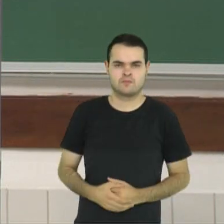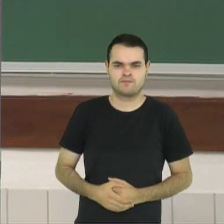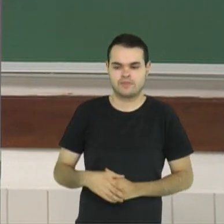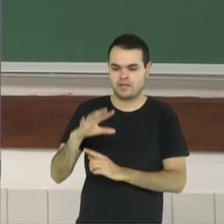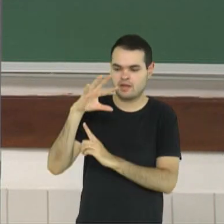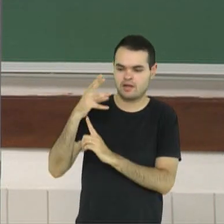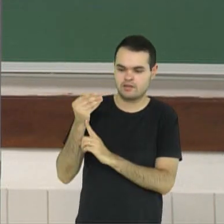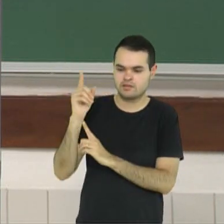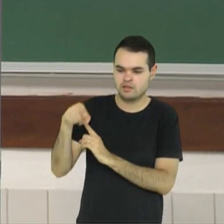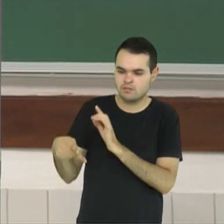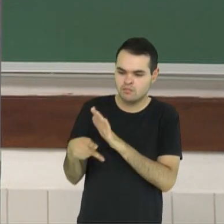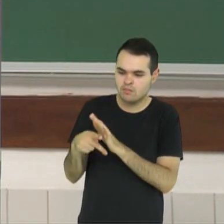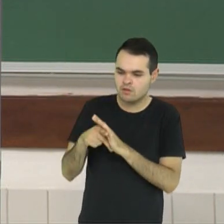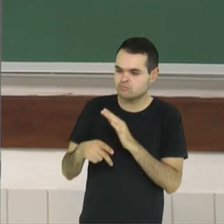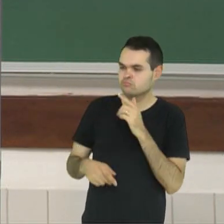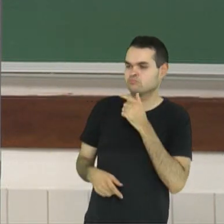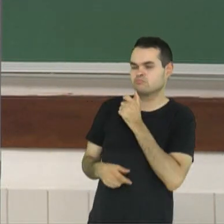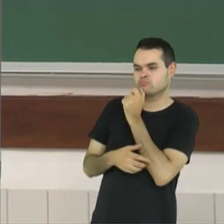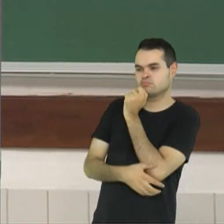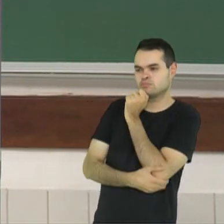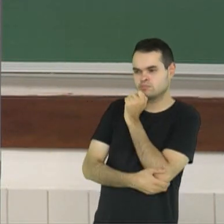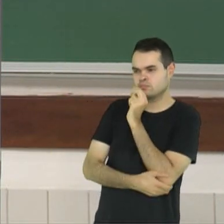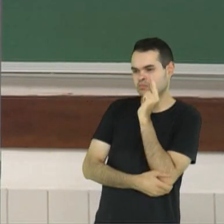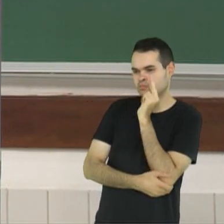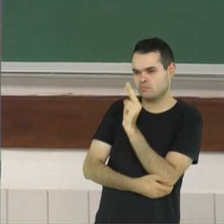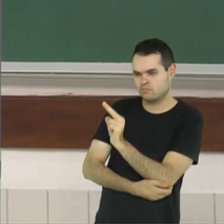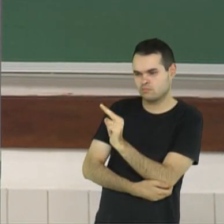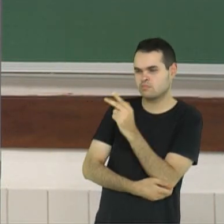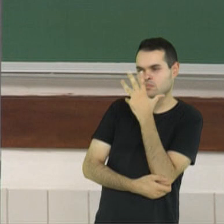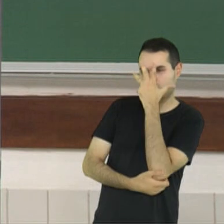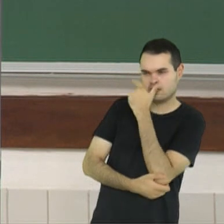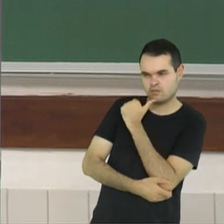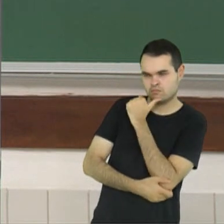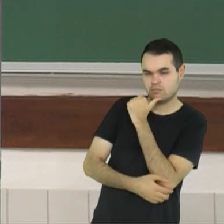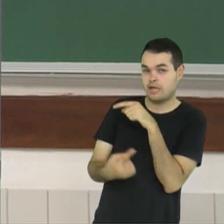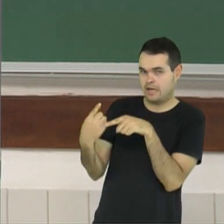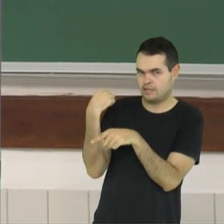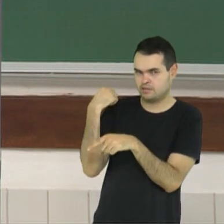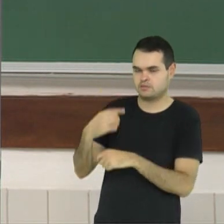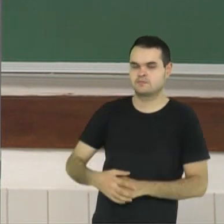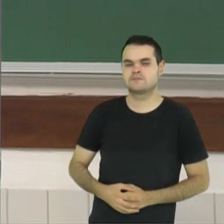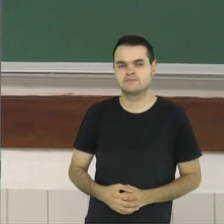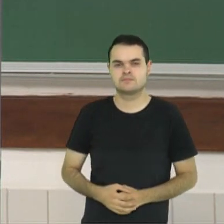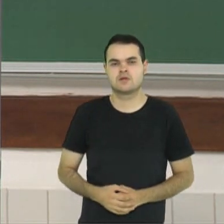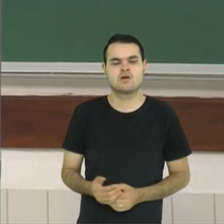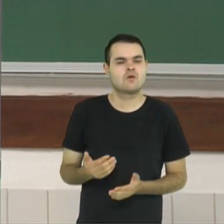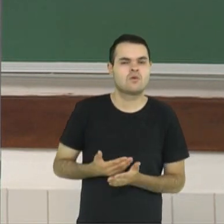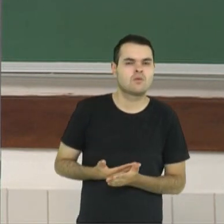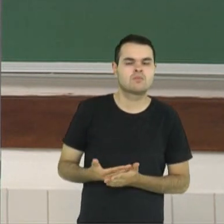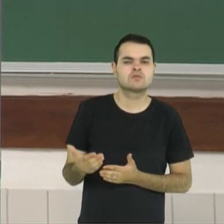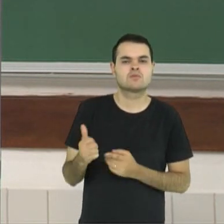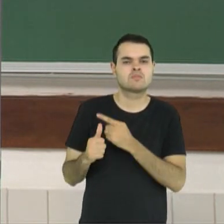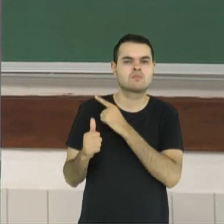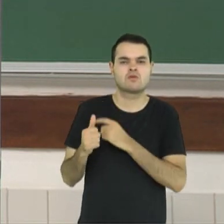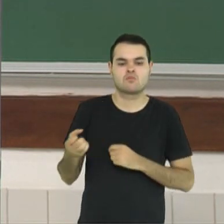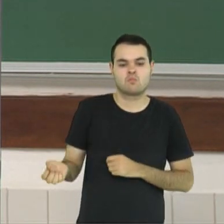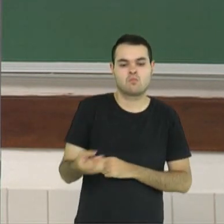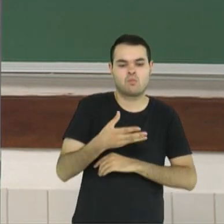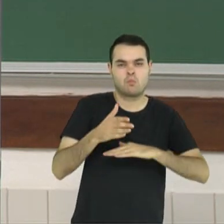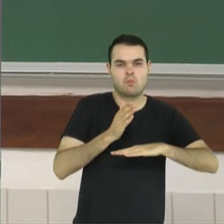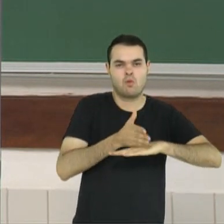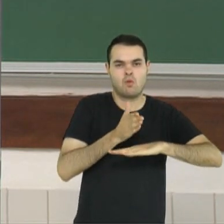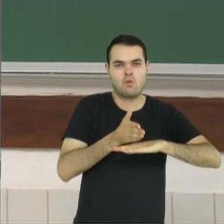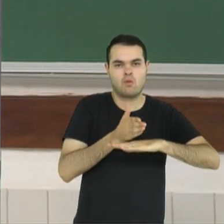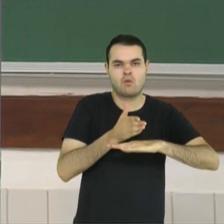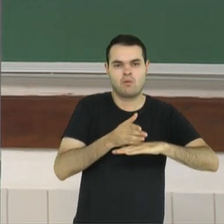arte, ela era uma arte contemplativa, uma arte que você via e apreciava o belo. Quando começou as primeiras, o modernismo, no caso,